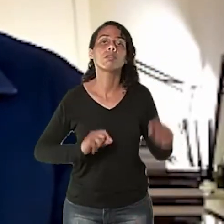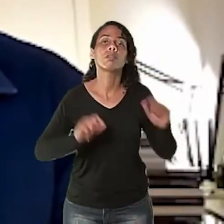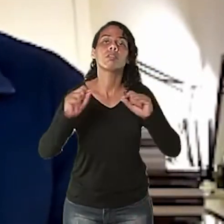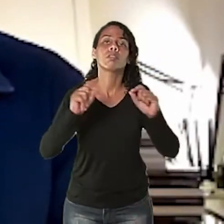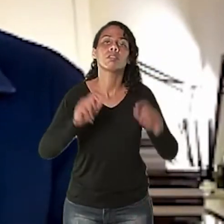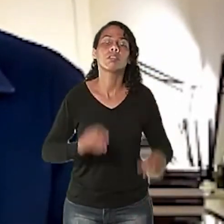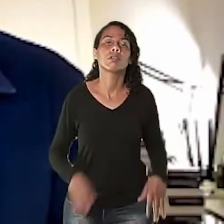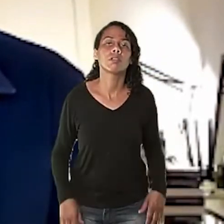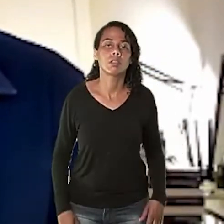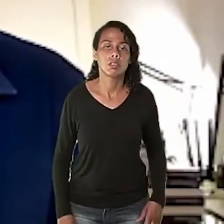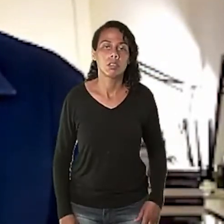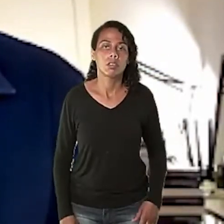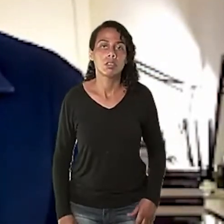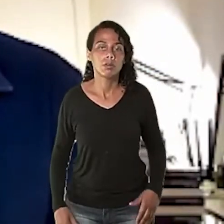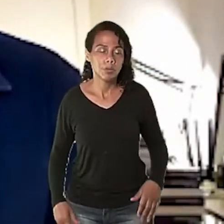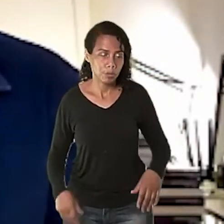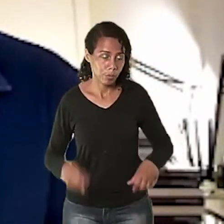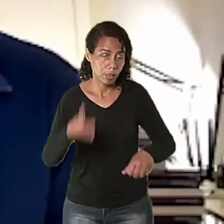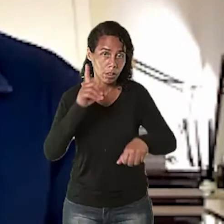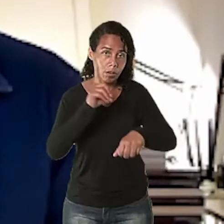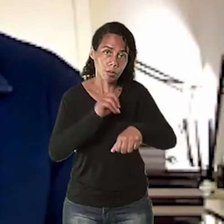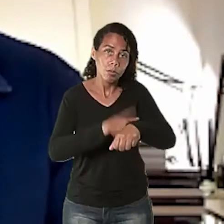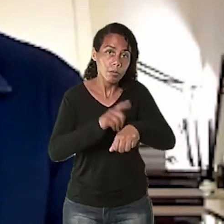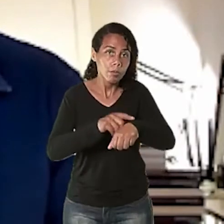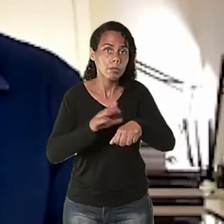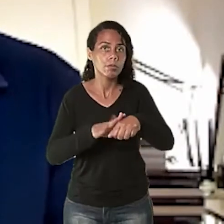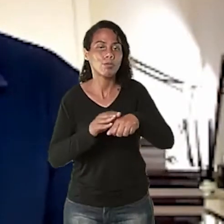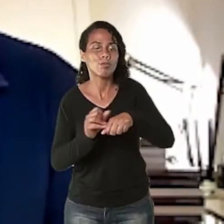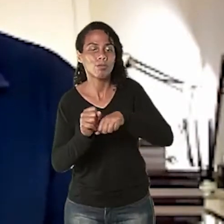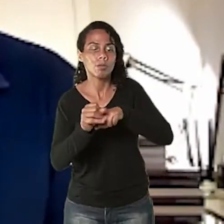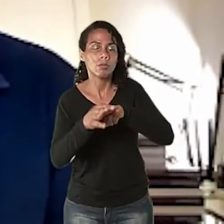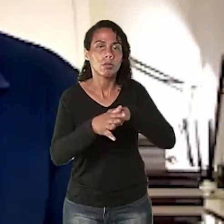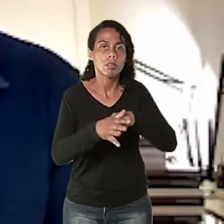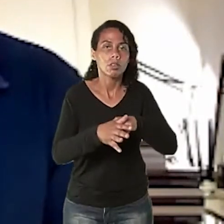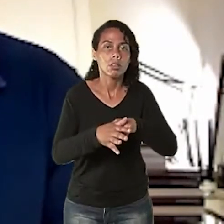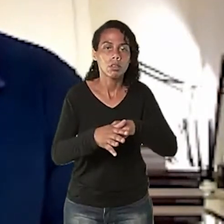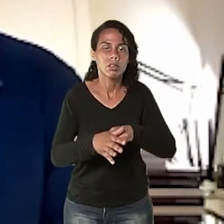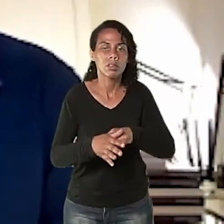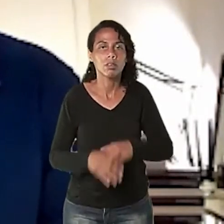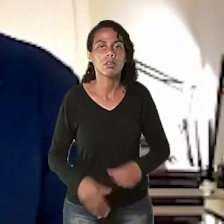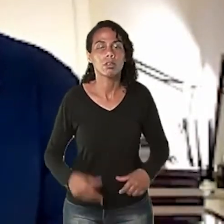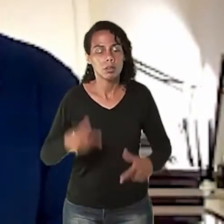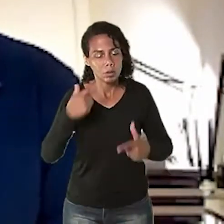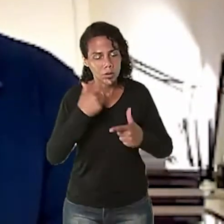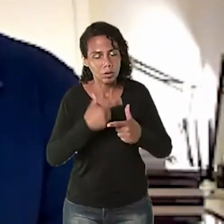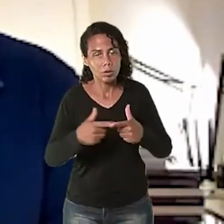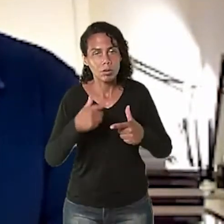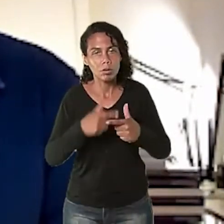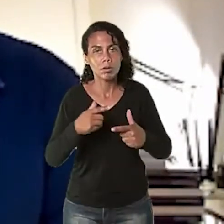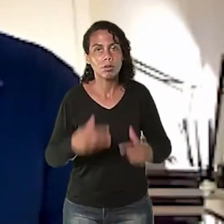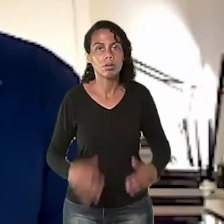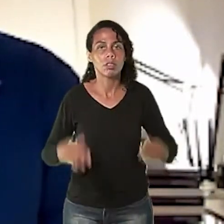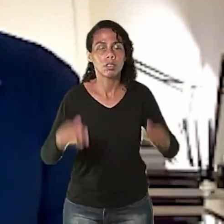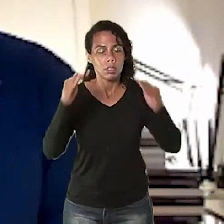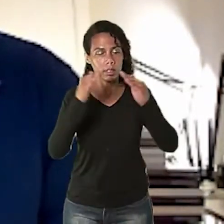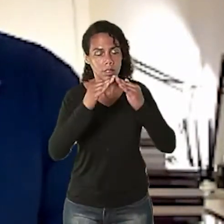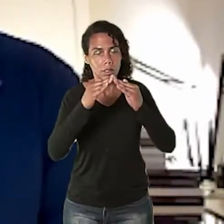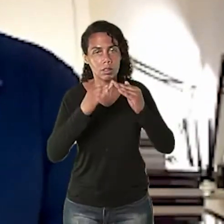título que falasse dessa sensação da Síndrome de Anti-Dorothy, mas também comunicasse com o desejo nosso agora. E a